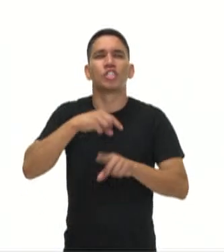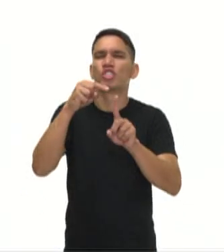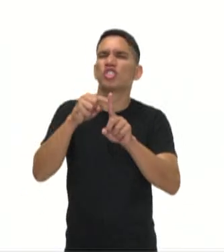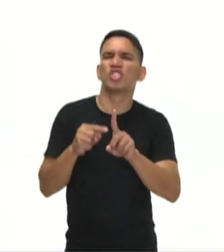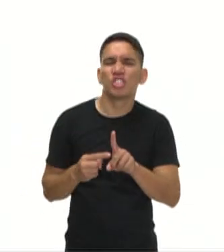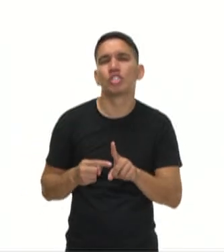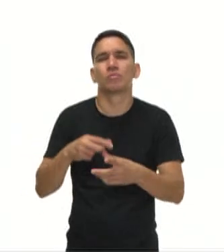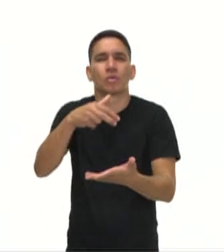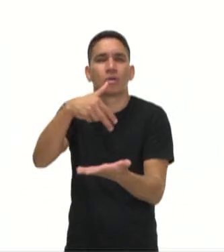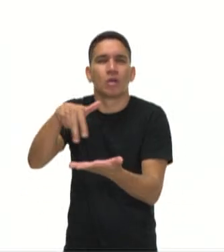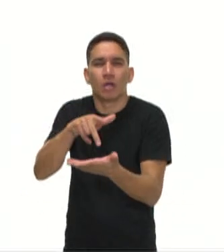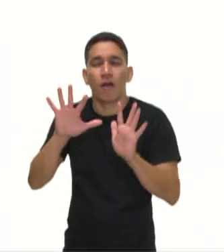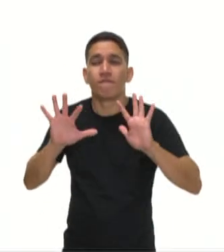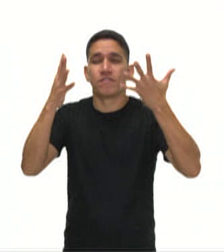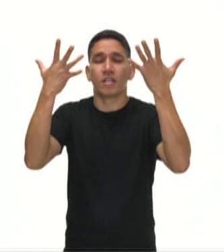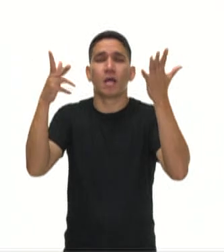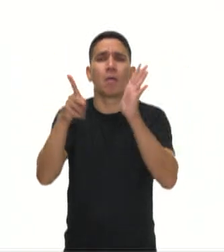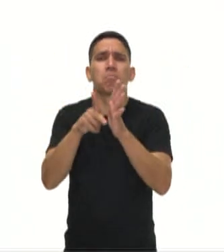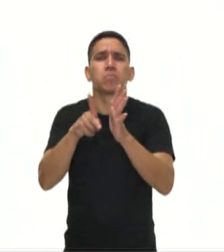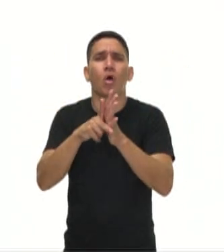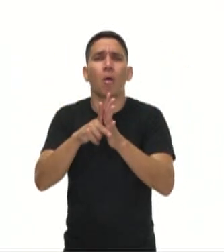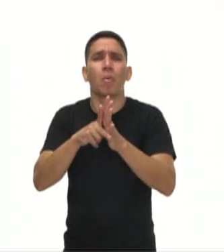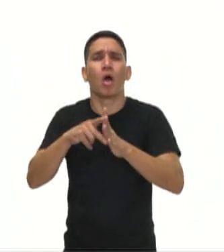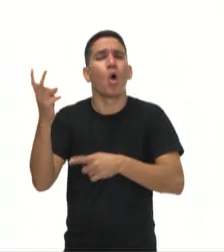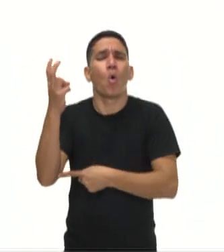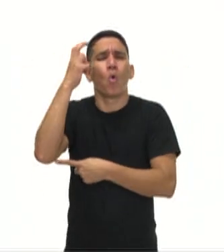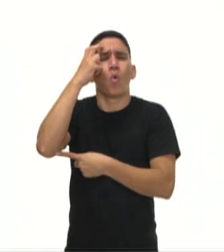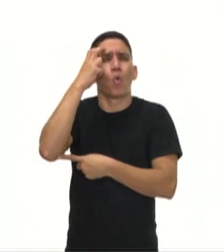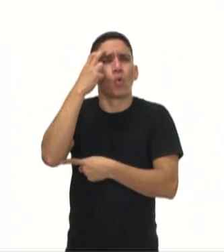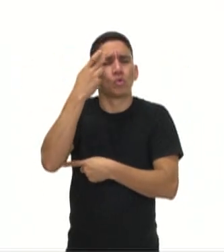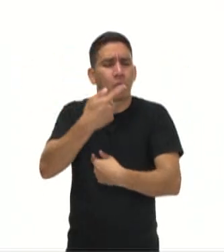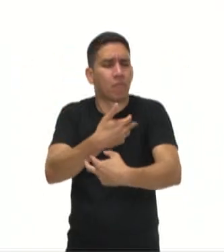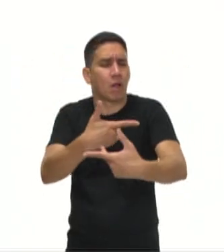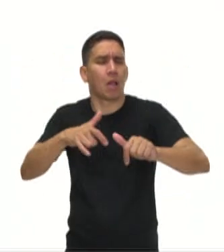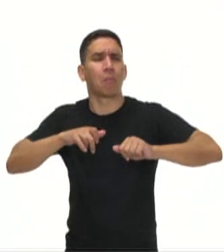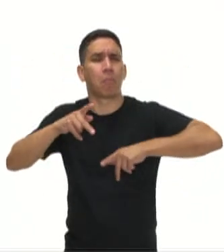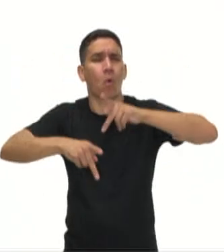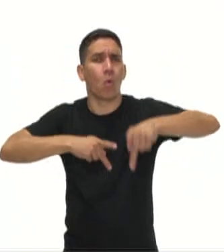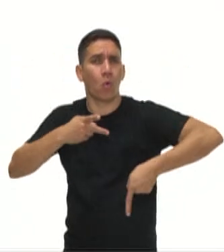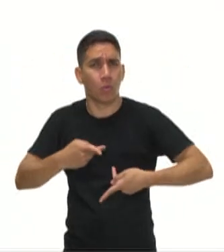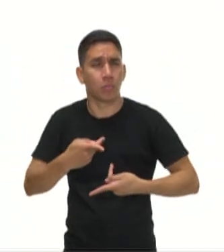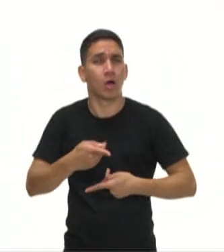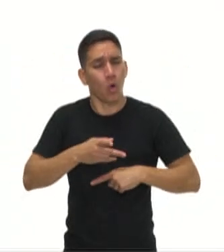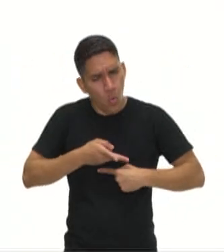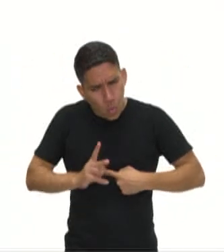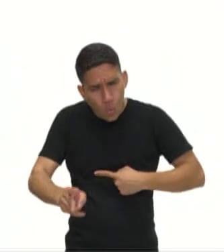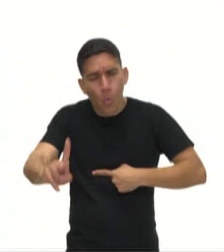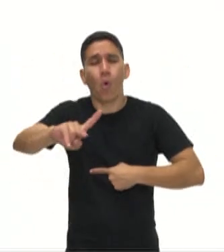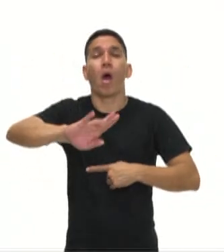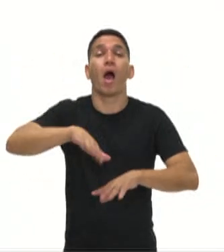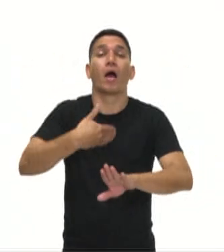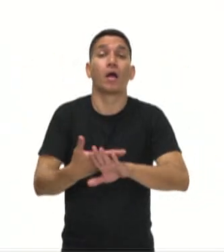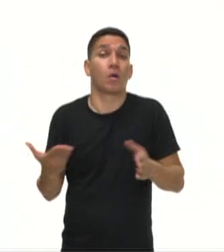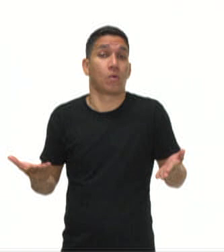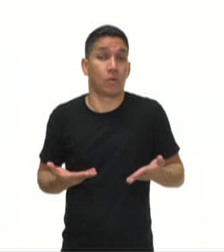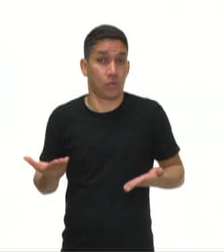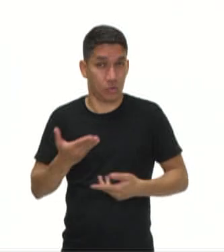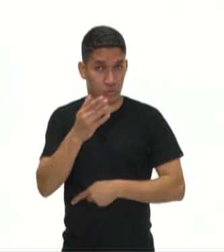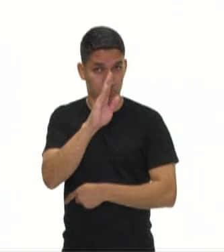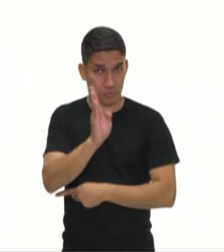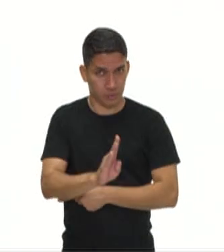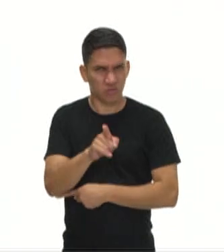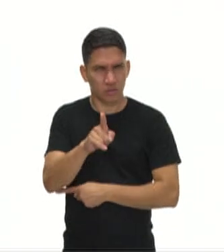reis são aspectos da cultura popular que permaneceram nas práticas e representações do Brasil atual. Você